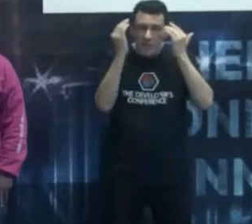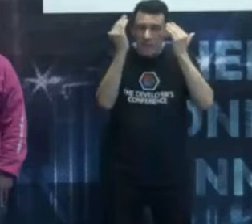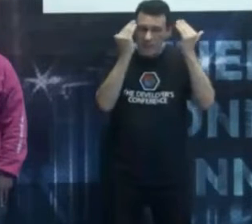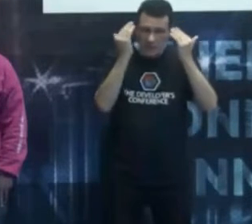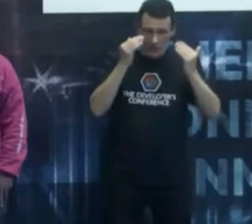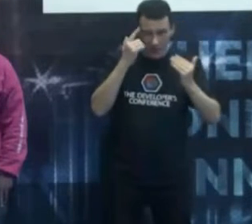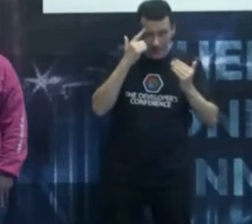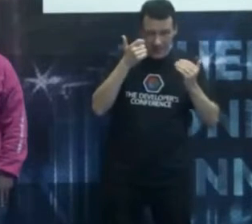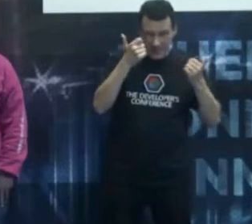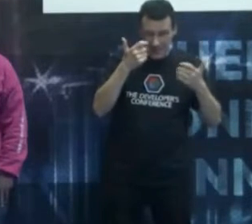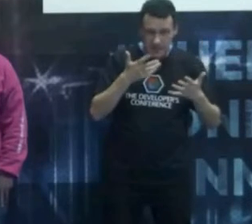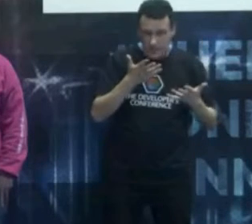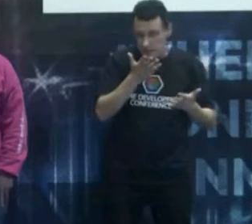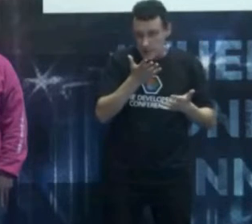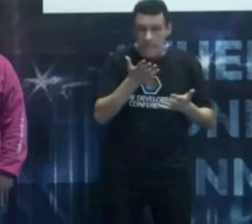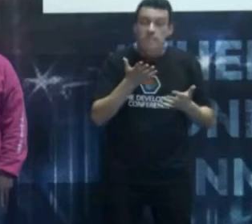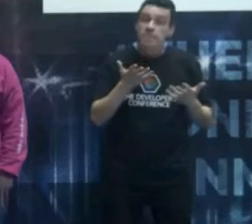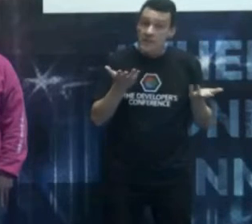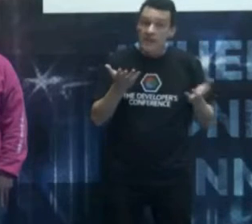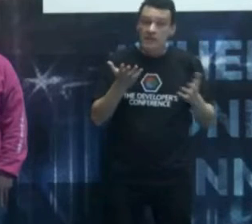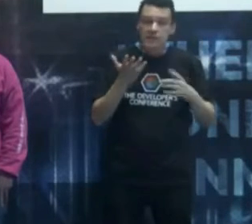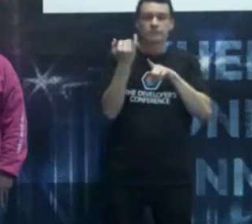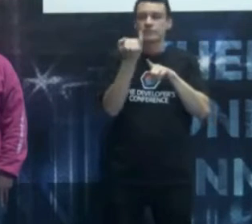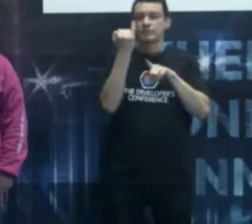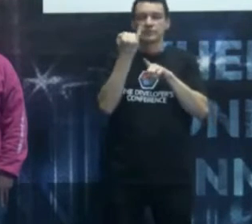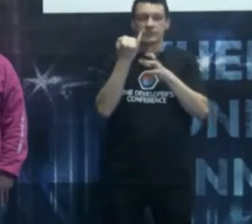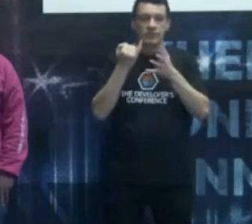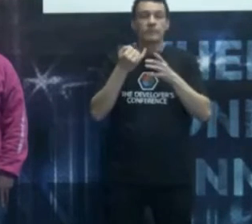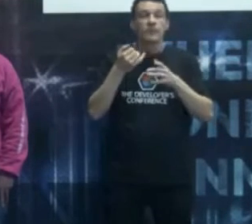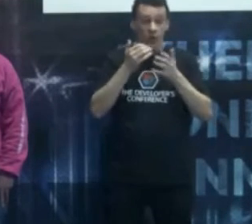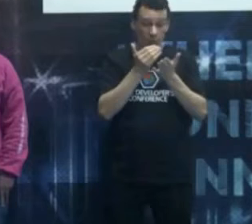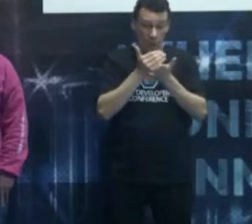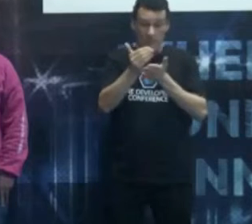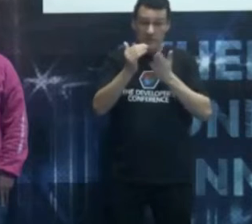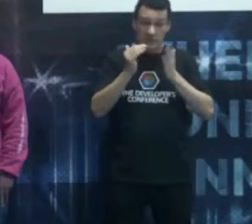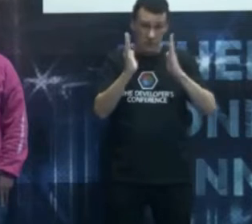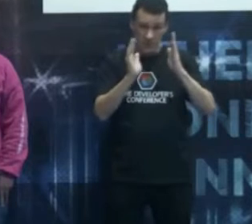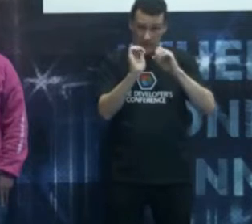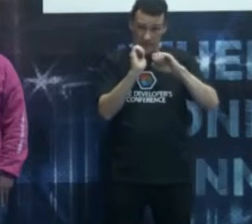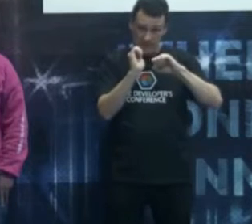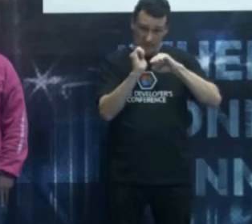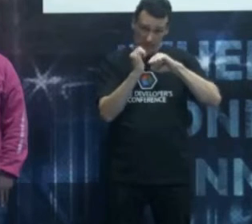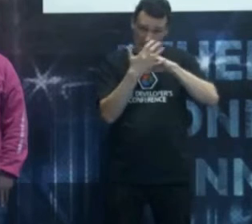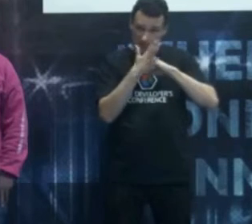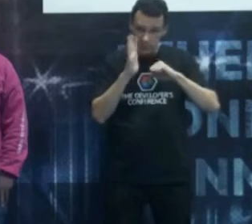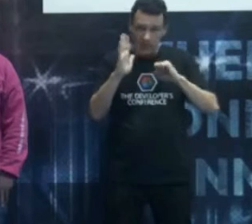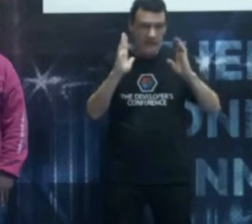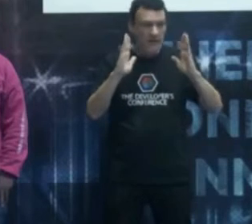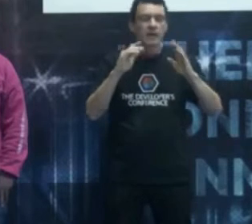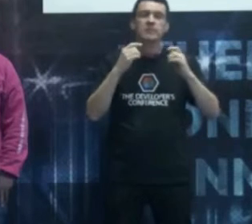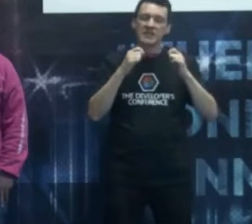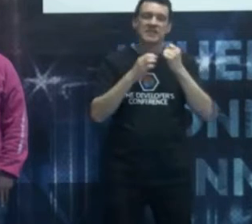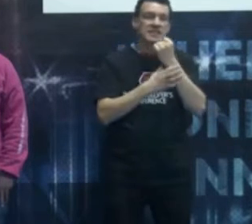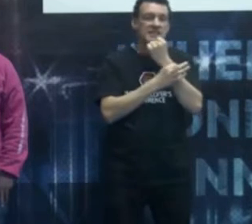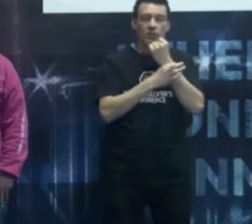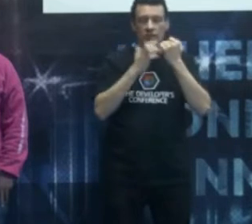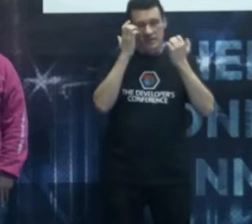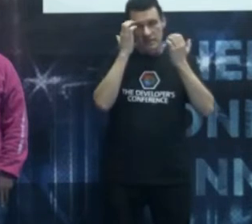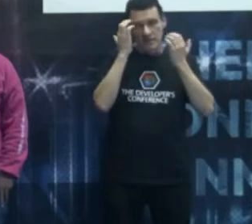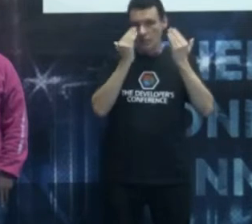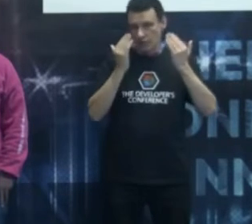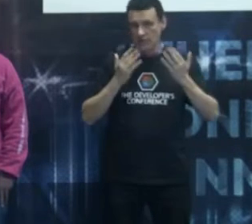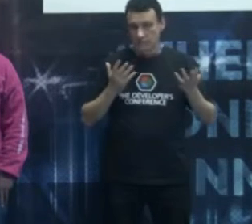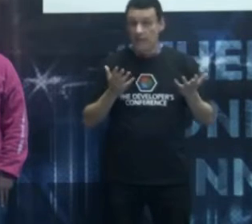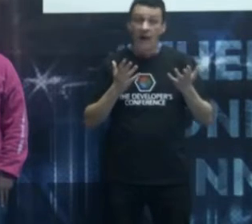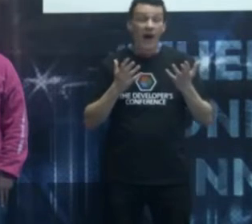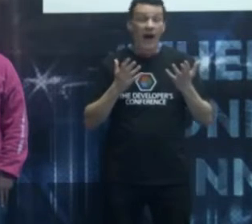de maior evolução desde que a gente entrou no cenário pandêmico e começou a mudar a forma como a gente gere e lidera pessoas. E aí eu vou puxar o gancho de uma